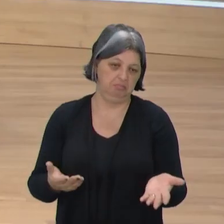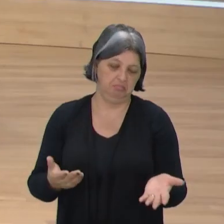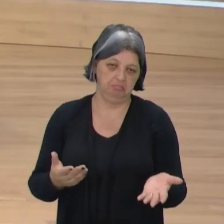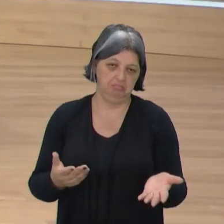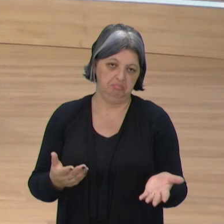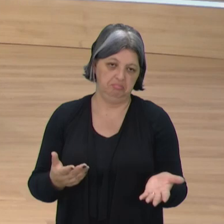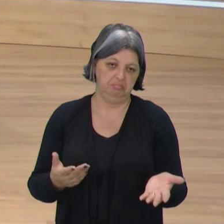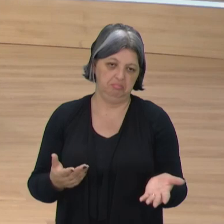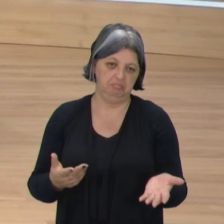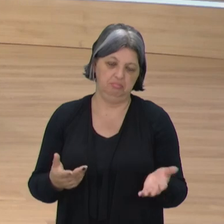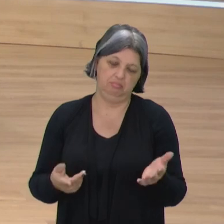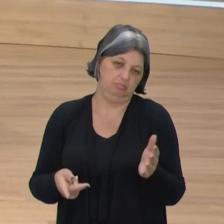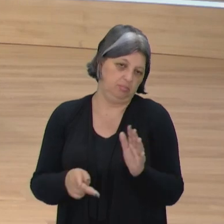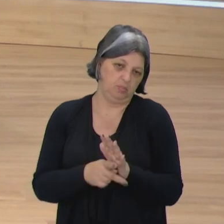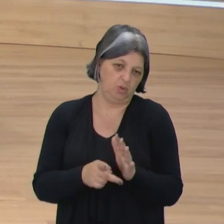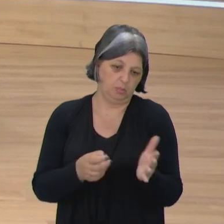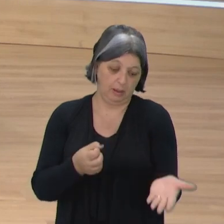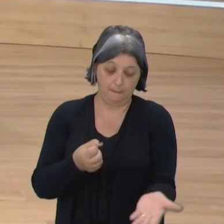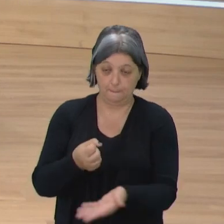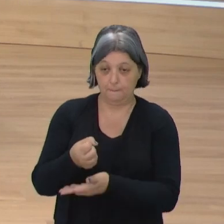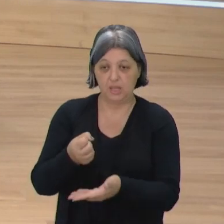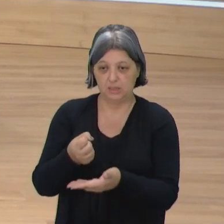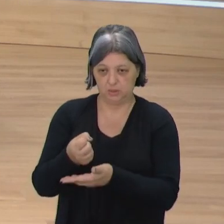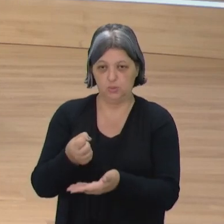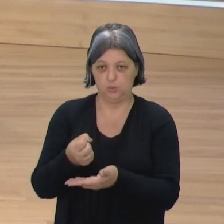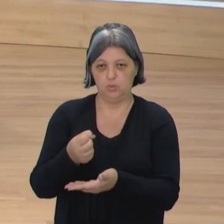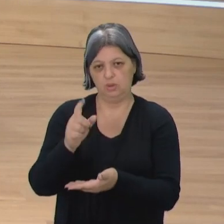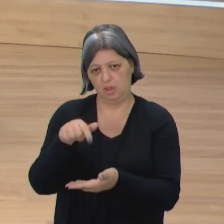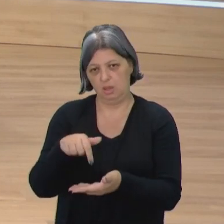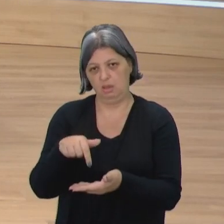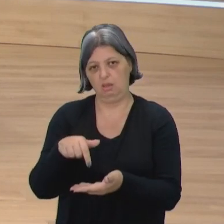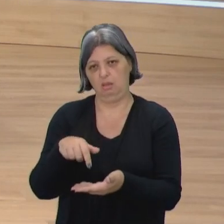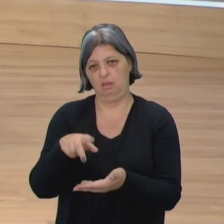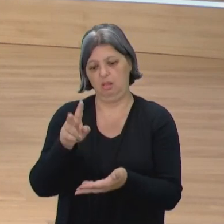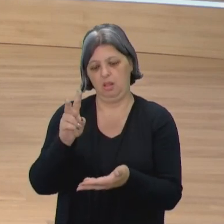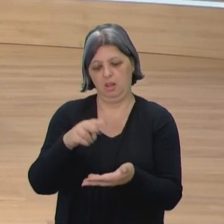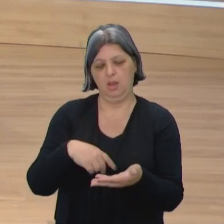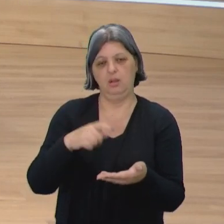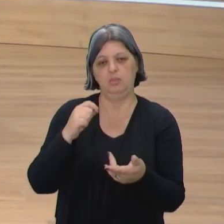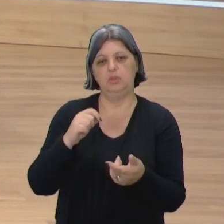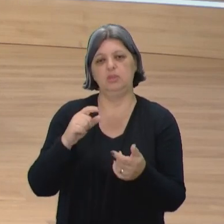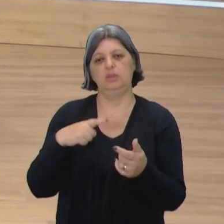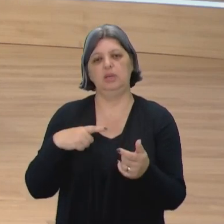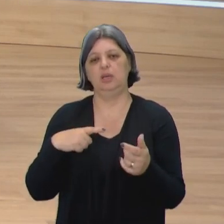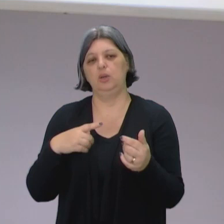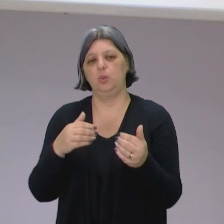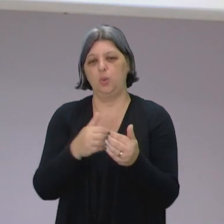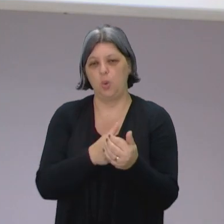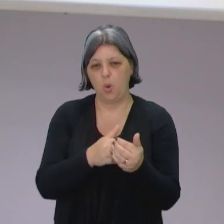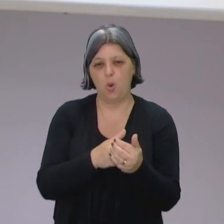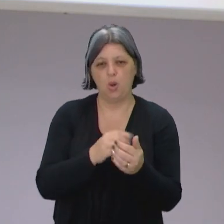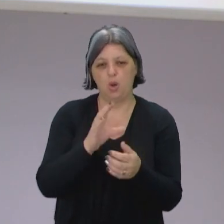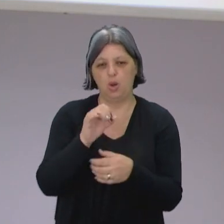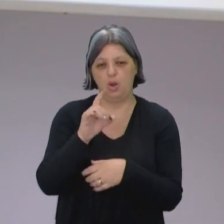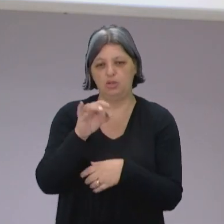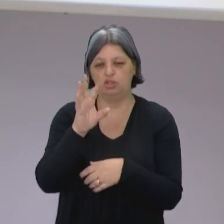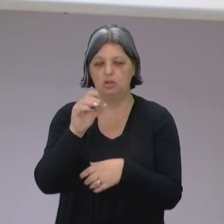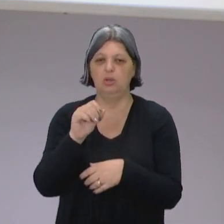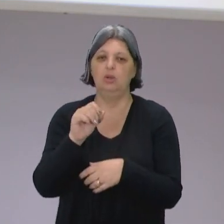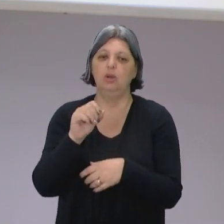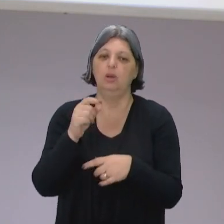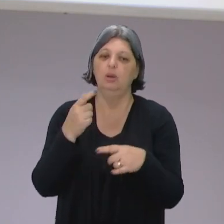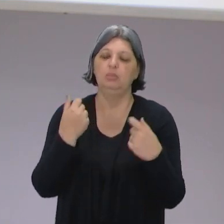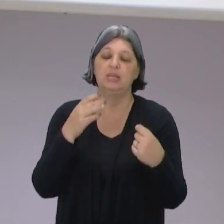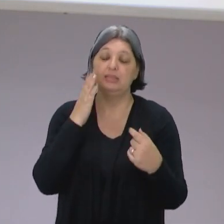no mais básico, né, grosso modo mesmo, ler é decodificar, né? Tem um código e eu preciso decodificar, que é o